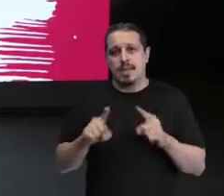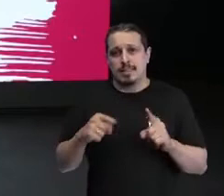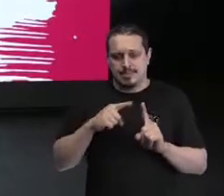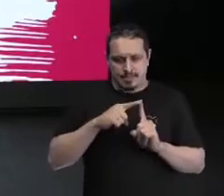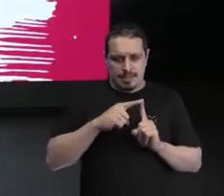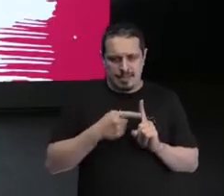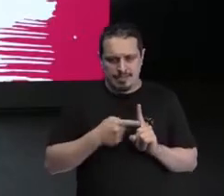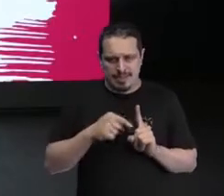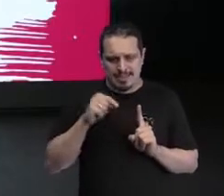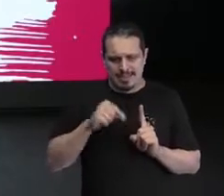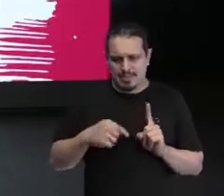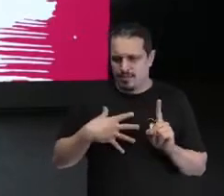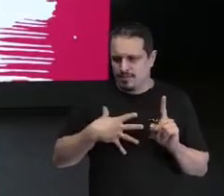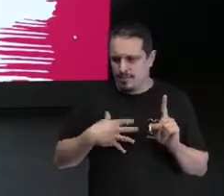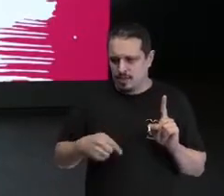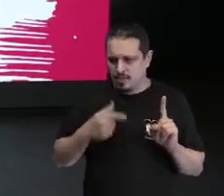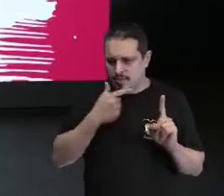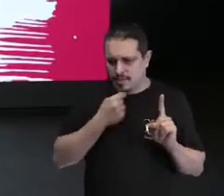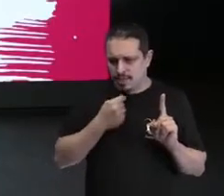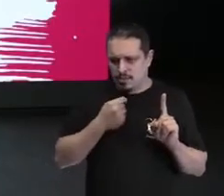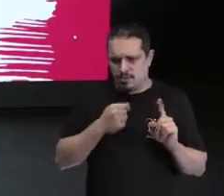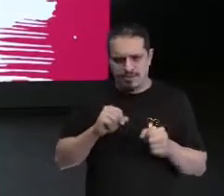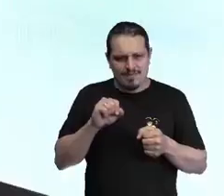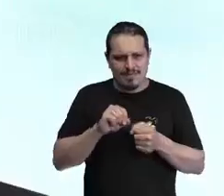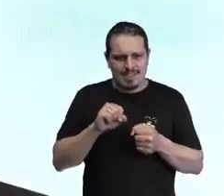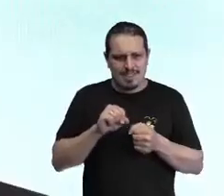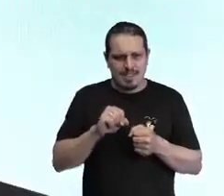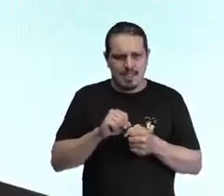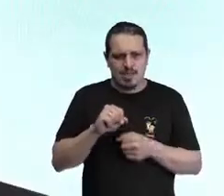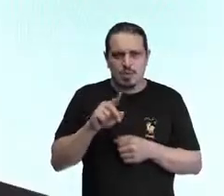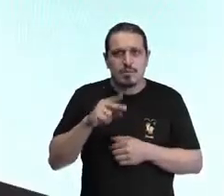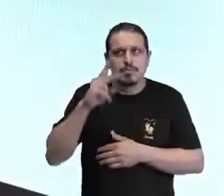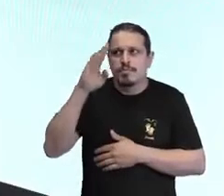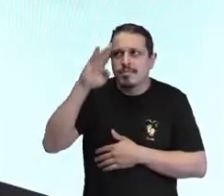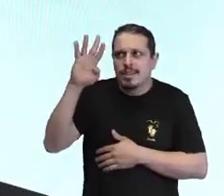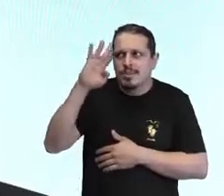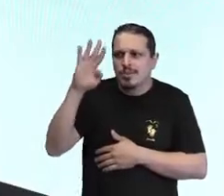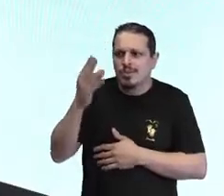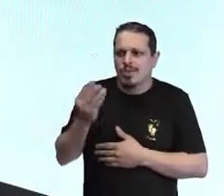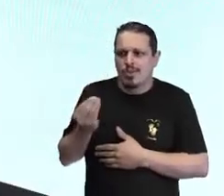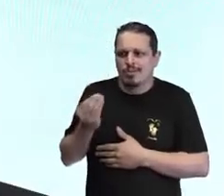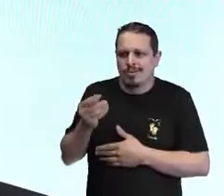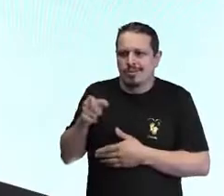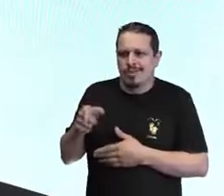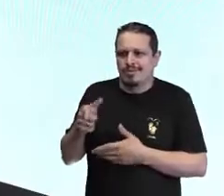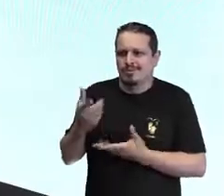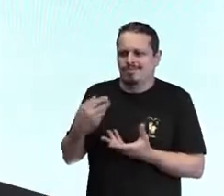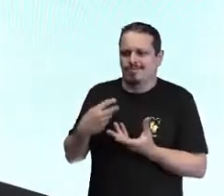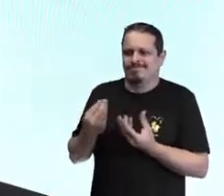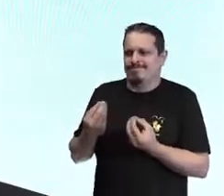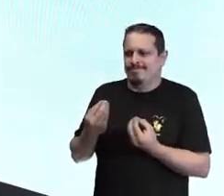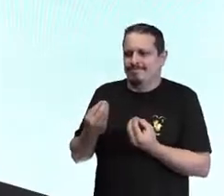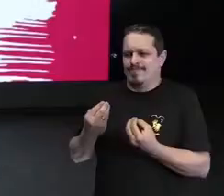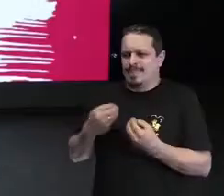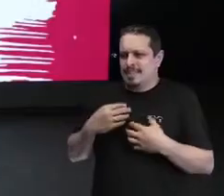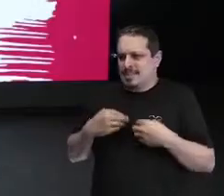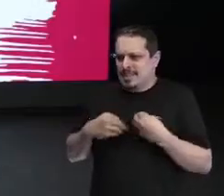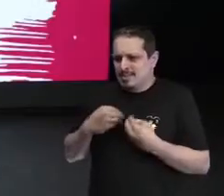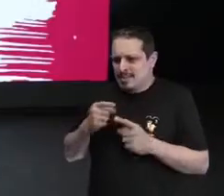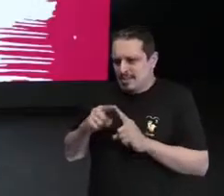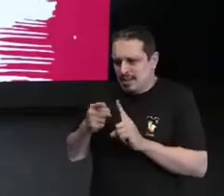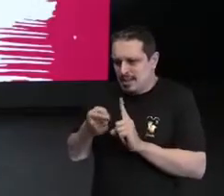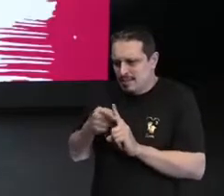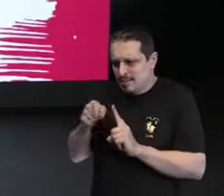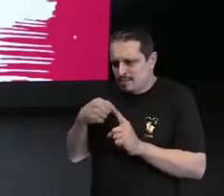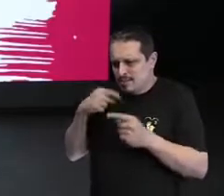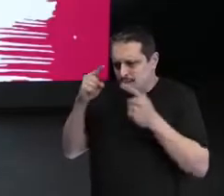tinha noção de que eu podia vir a ter um filho com deficiência. E eu acho isso uma loucura hoje em dia, né? Como que as pessoas engravidam sem ter a